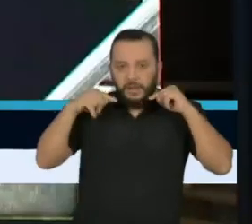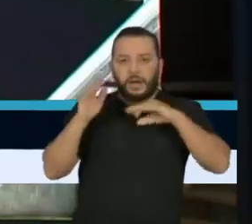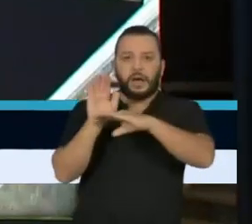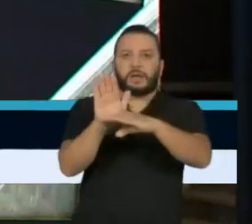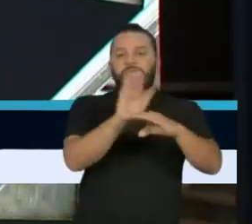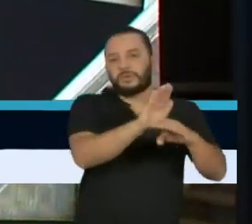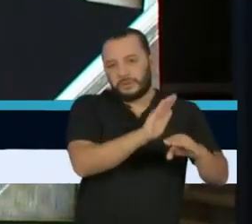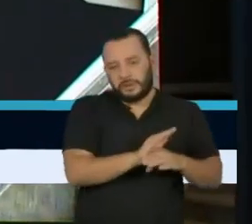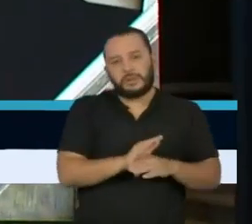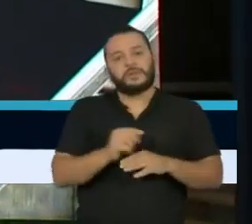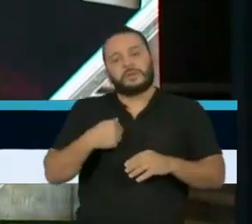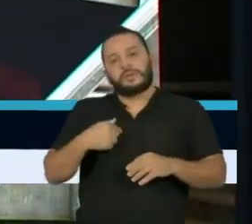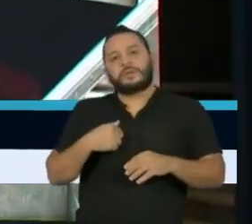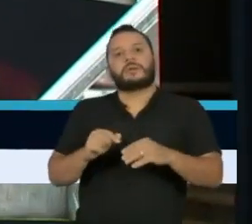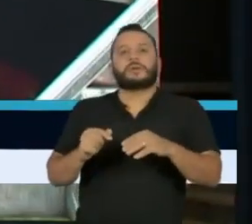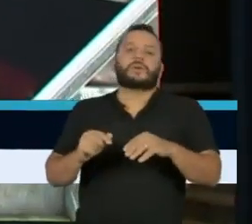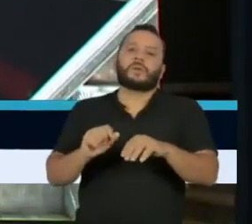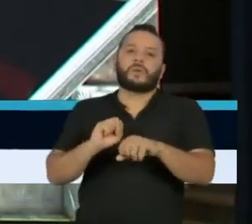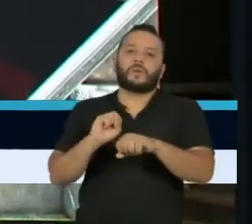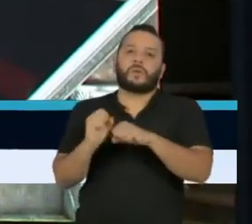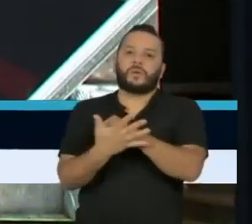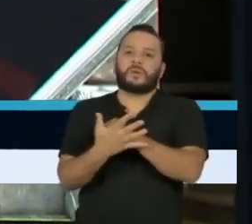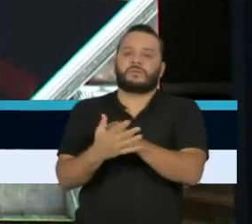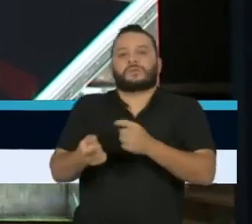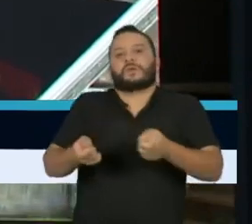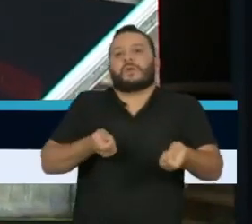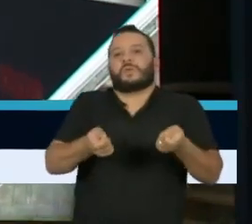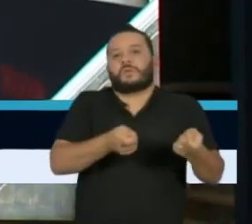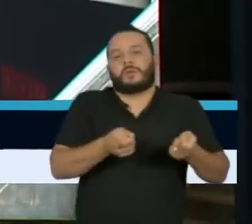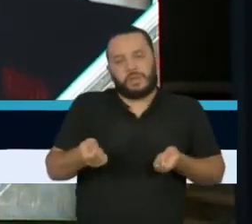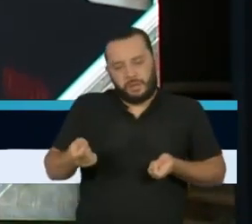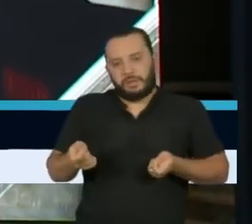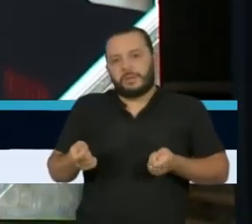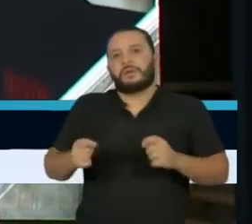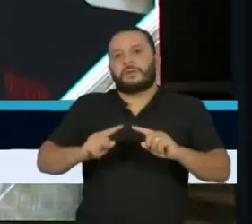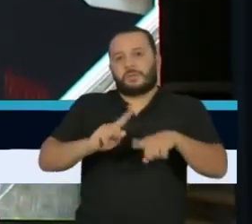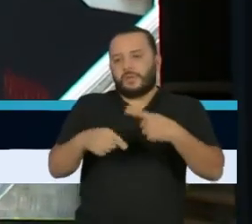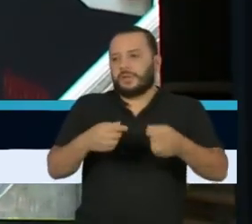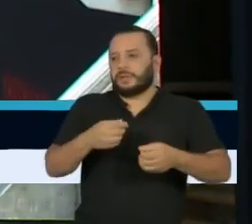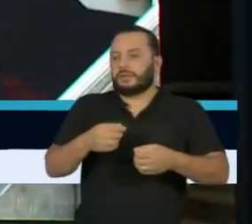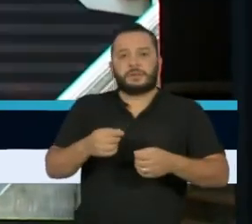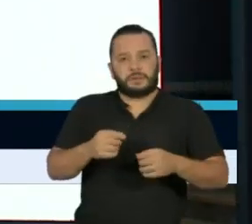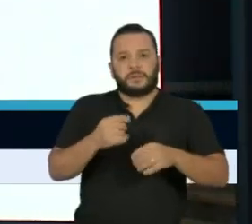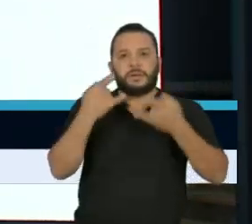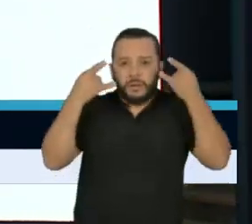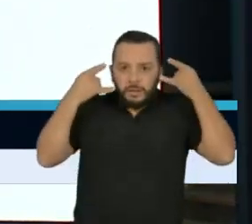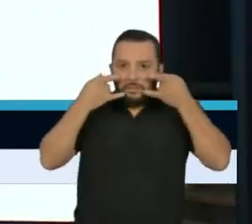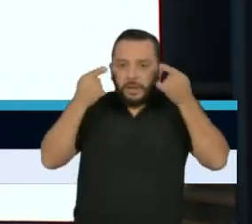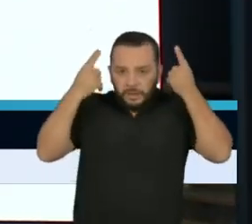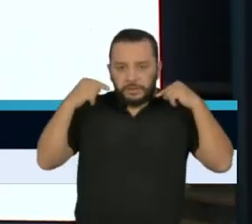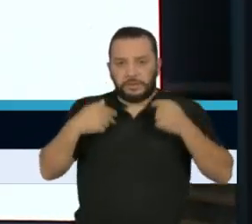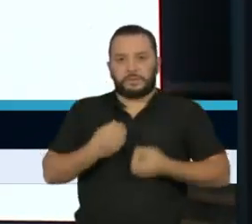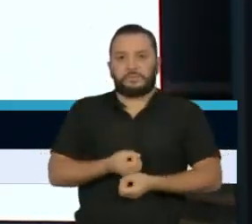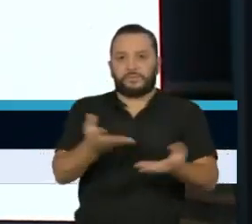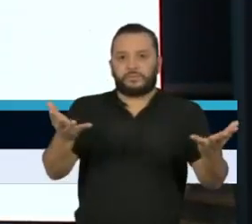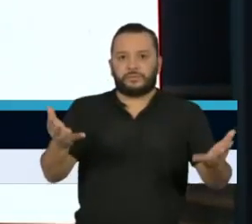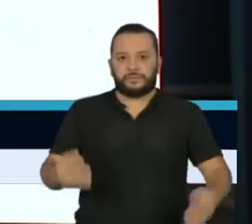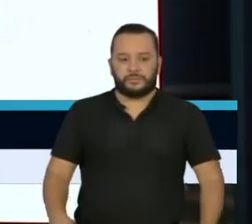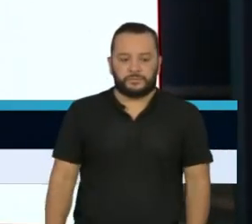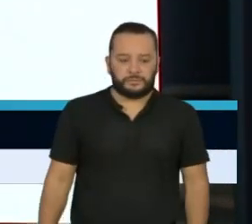ajudando na confecção, para futuramente estar distribuindo para quem precisa.